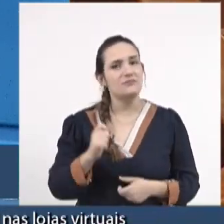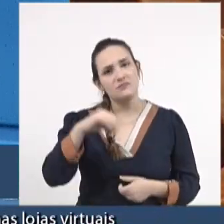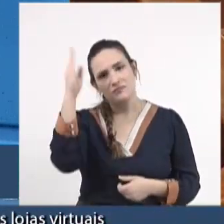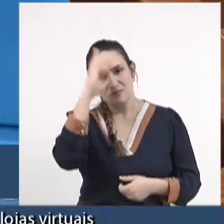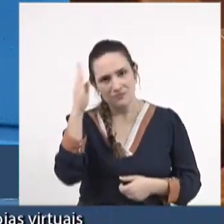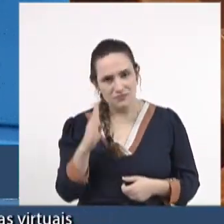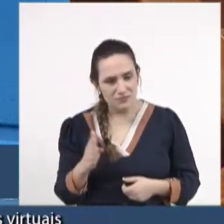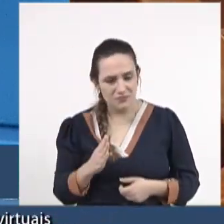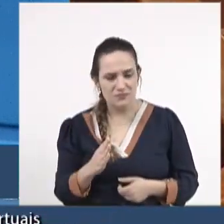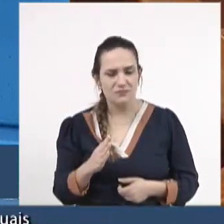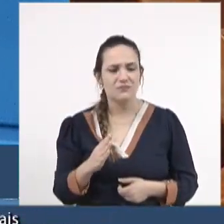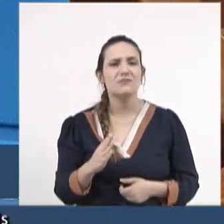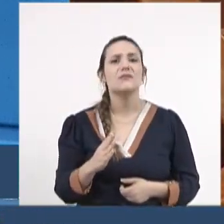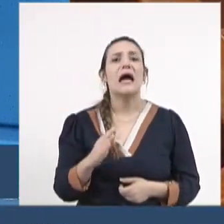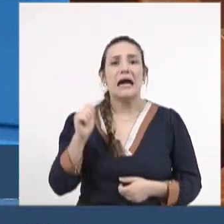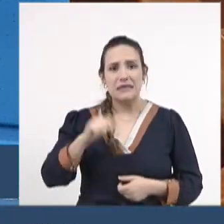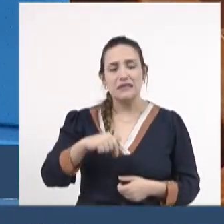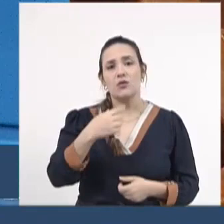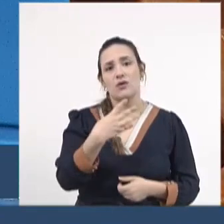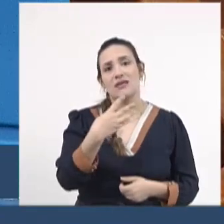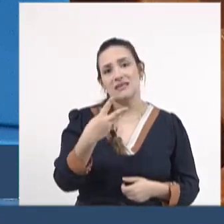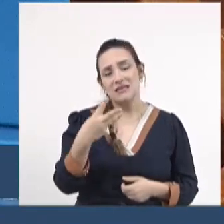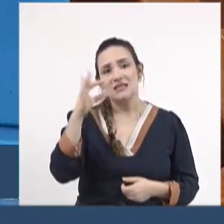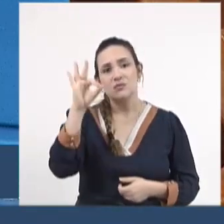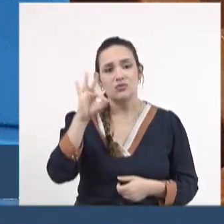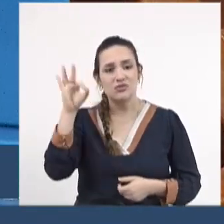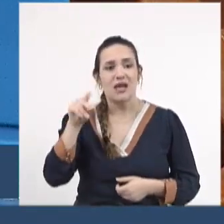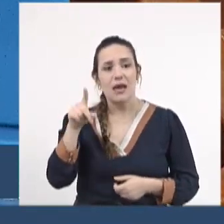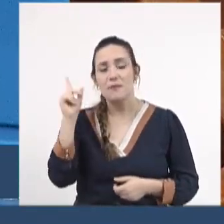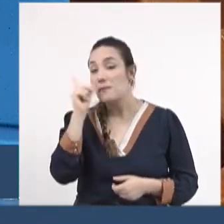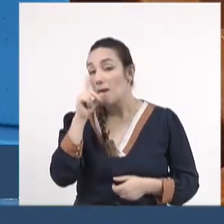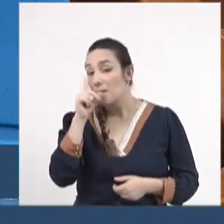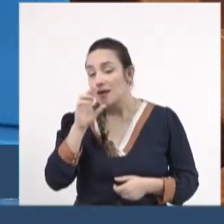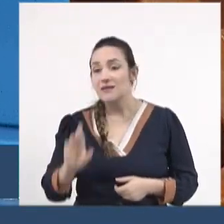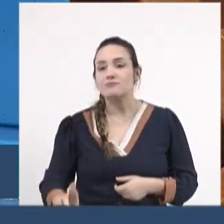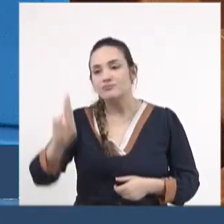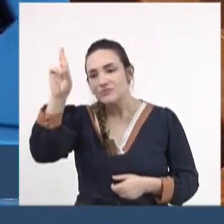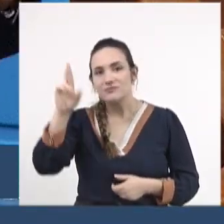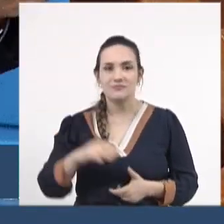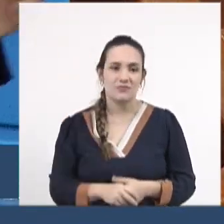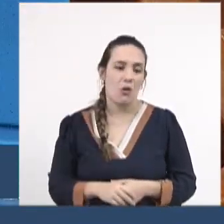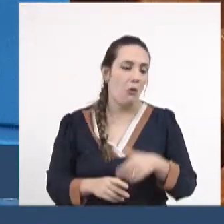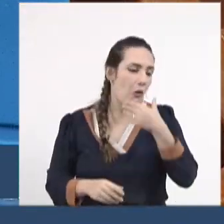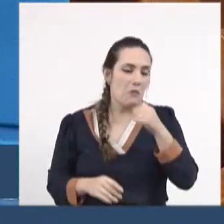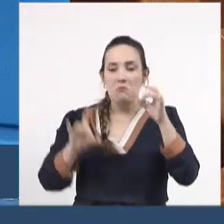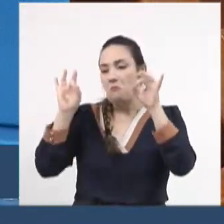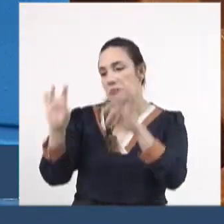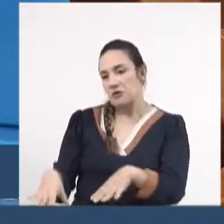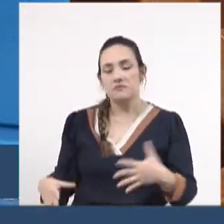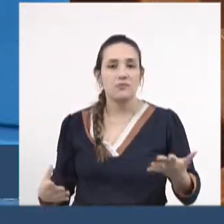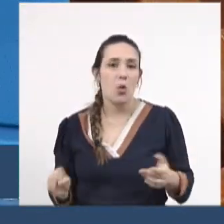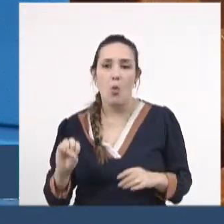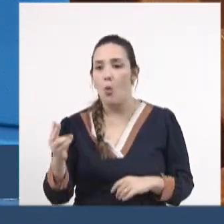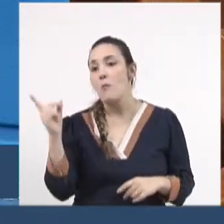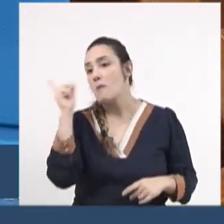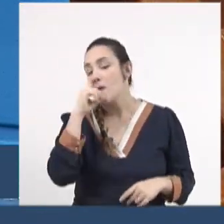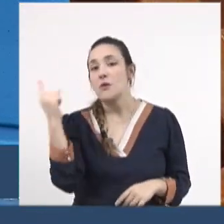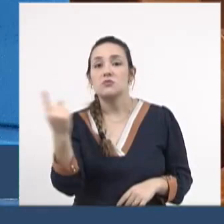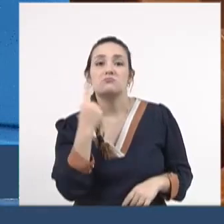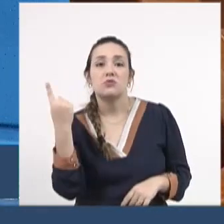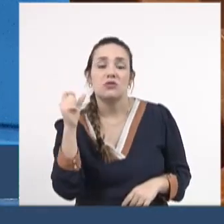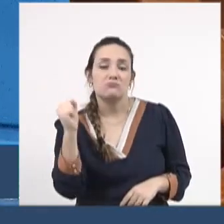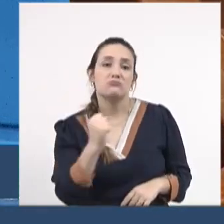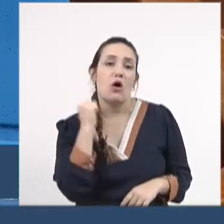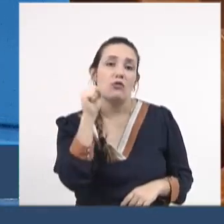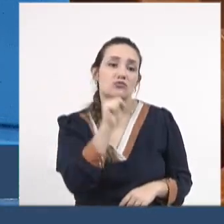temos 43% dos lares onde são as mulheres responsáveis por esses lares. O marido abandonou, ou são mãe solteira, e